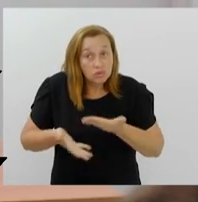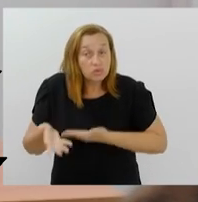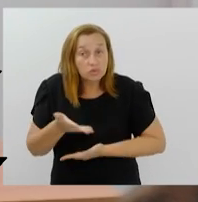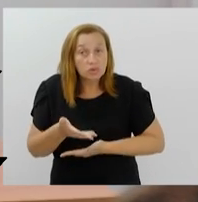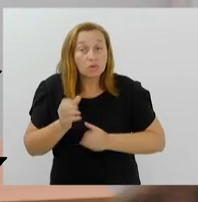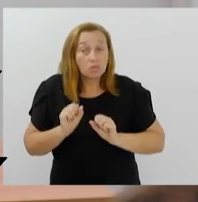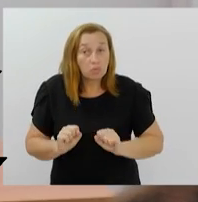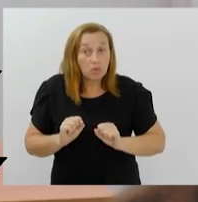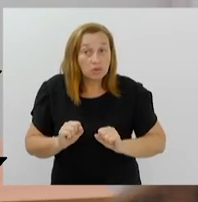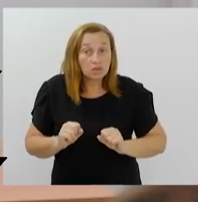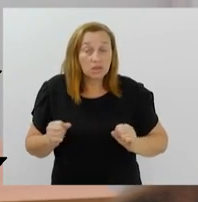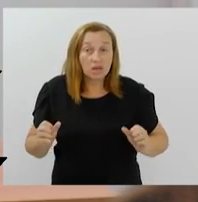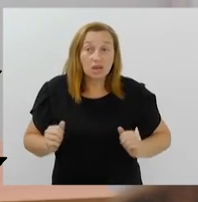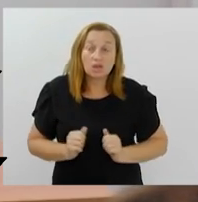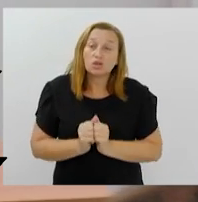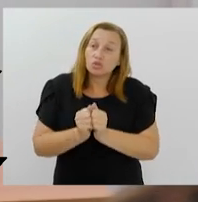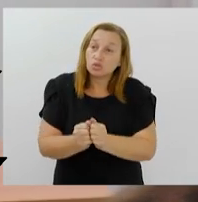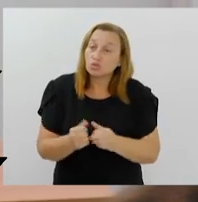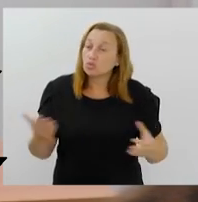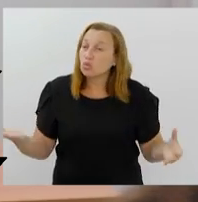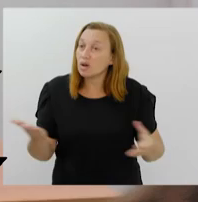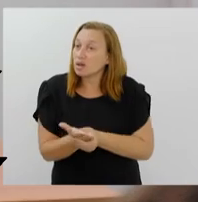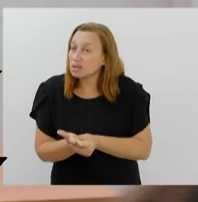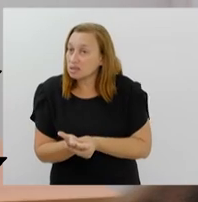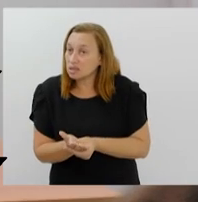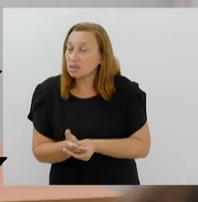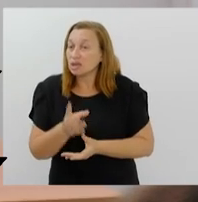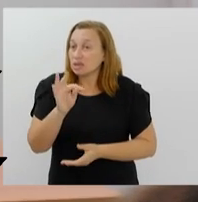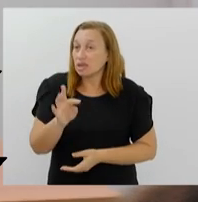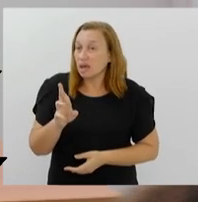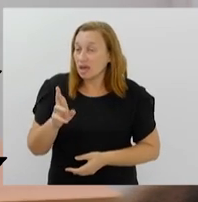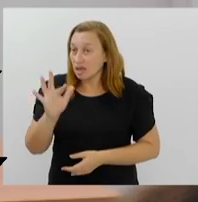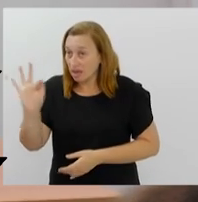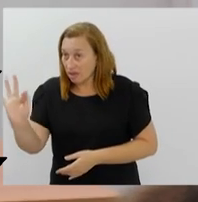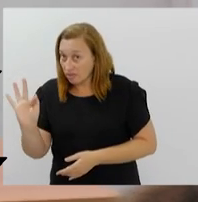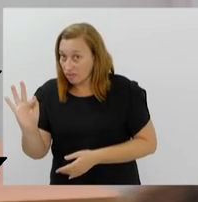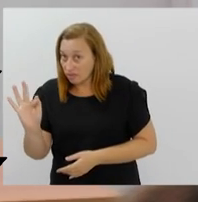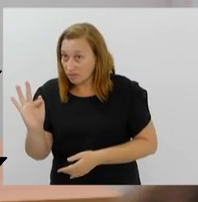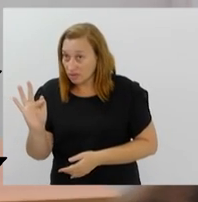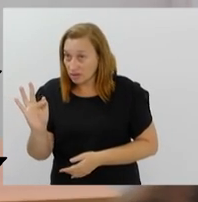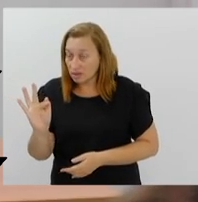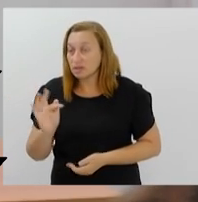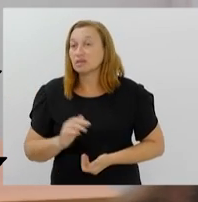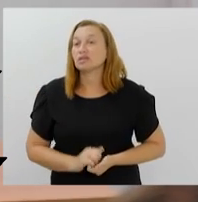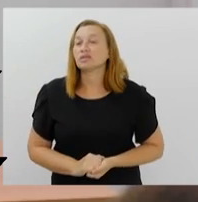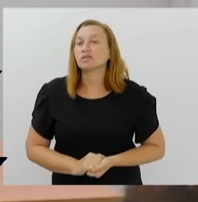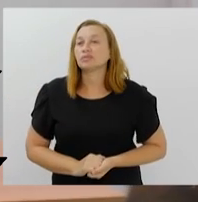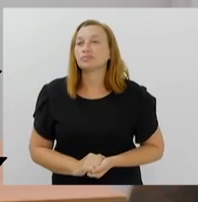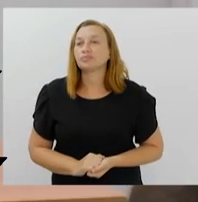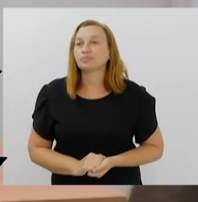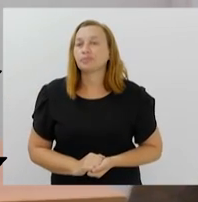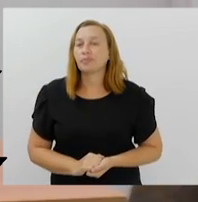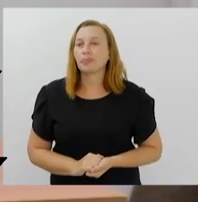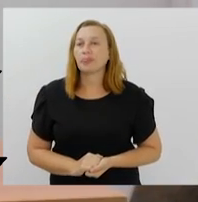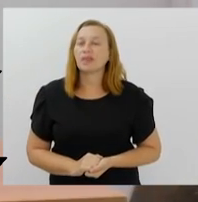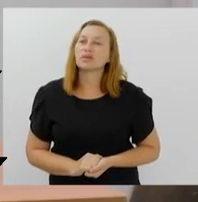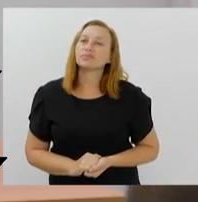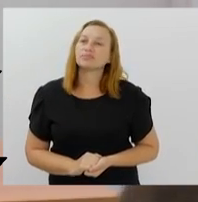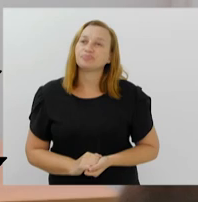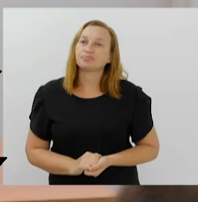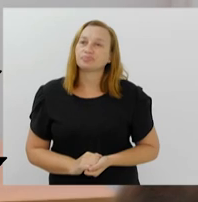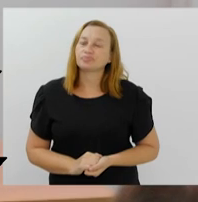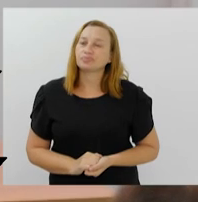civis públicas como ingressou essa do TRF e temos uma ação em andamento sobre home sobre a